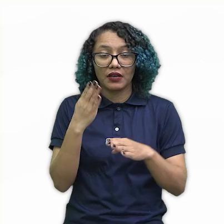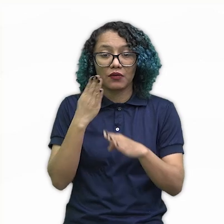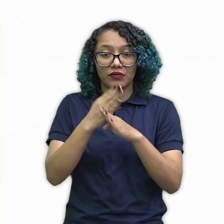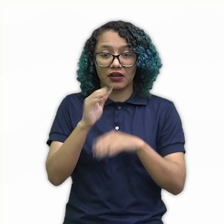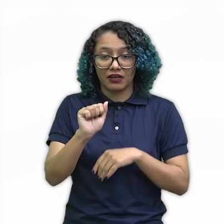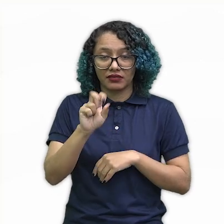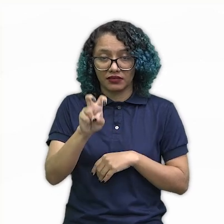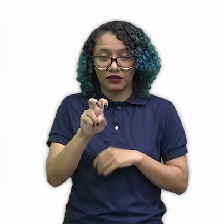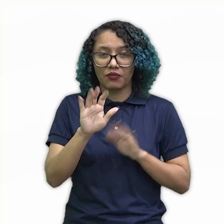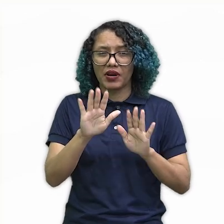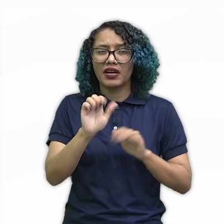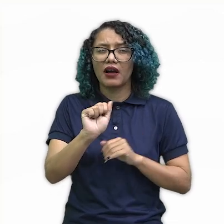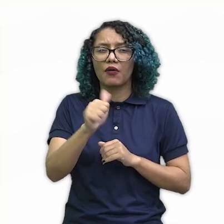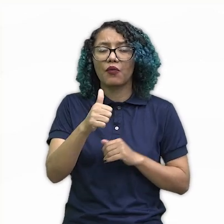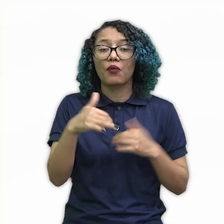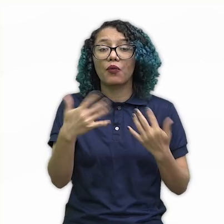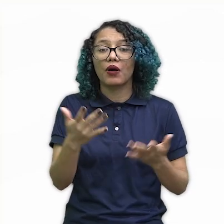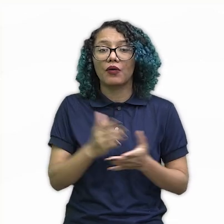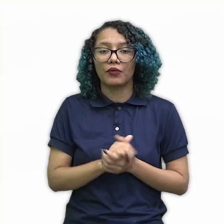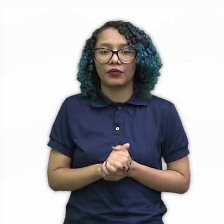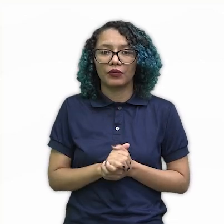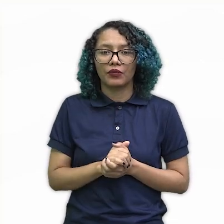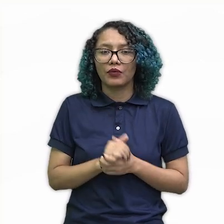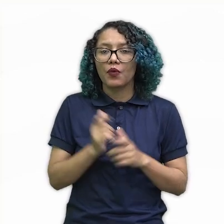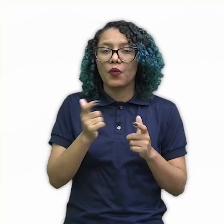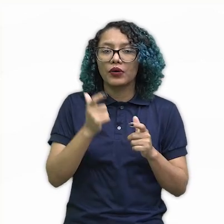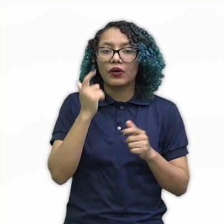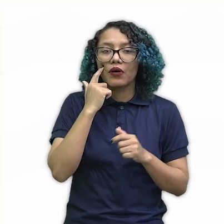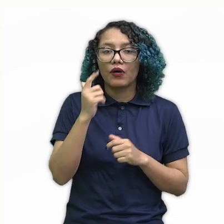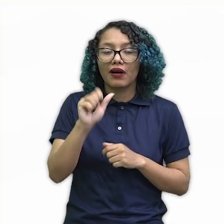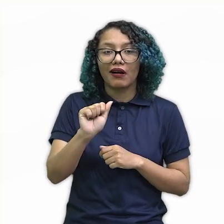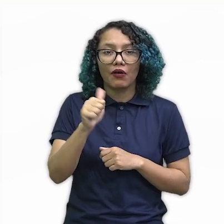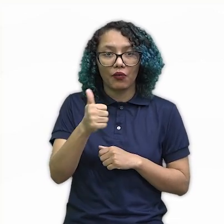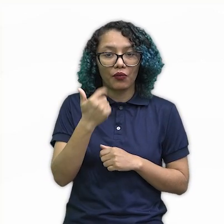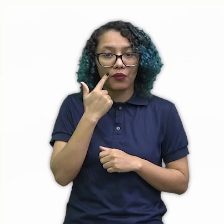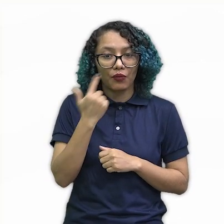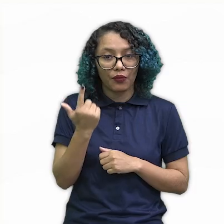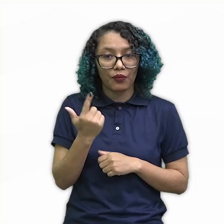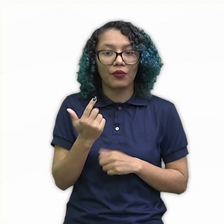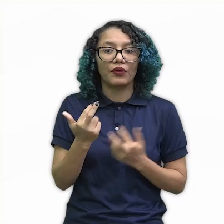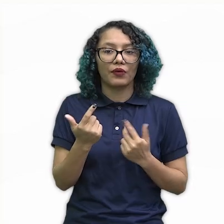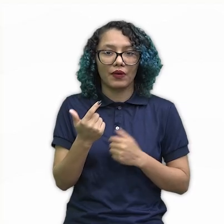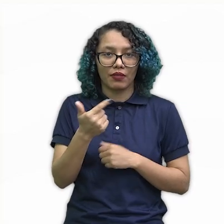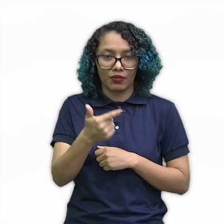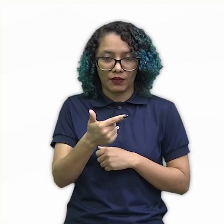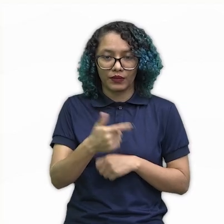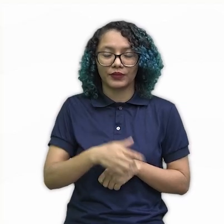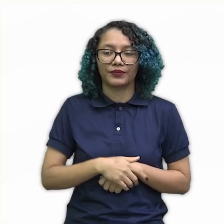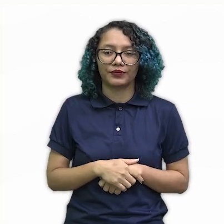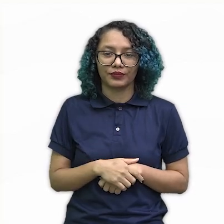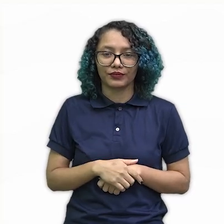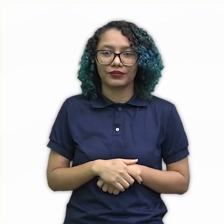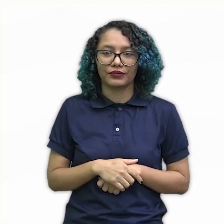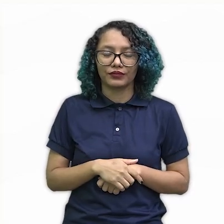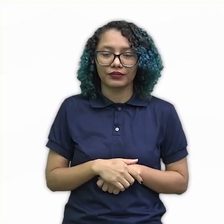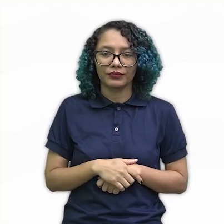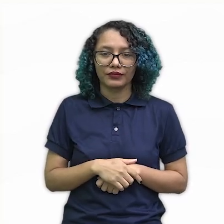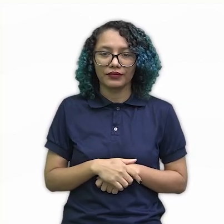Quem é o A1? O A1 a gente busca lá no enunciado, ó. O A1 foi dito aqui, ó. O A1 é igual a 2,